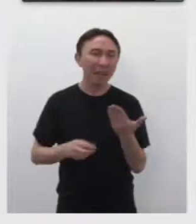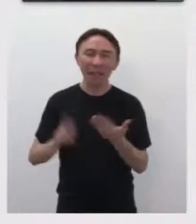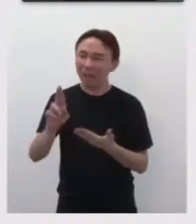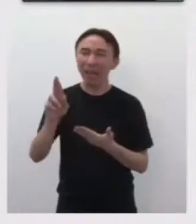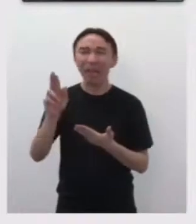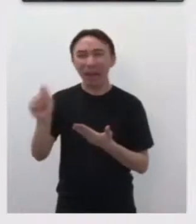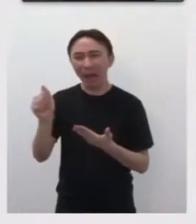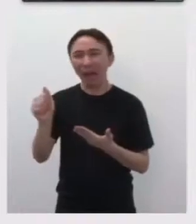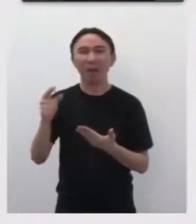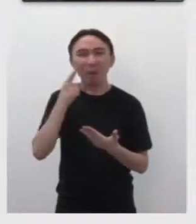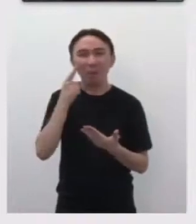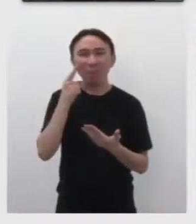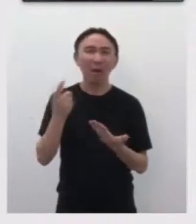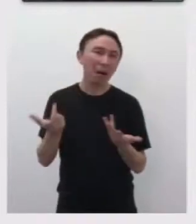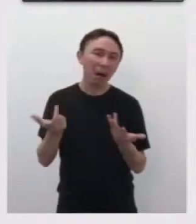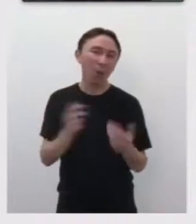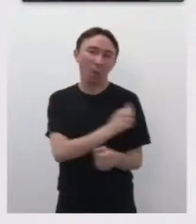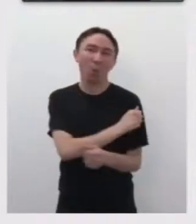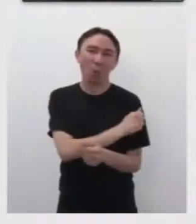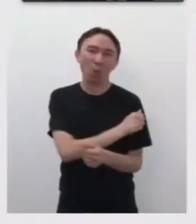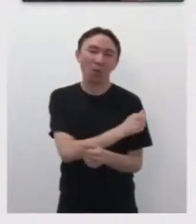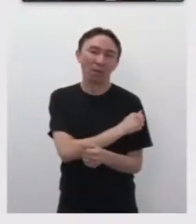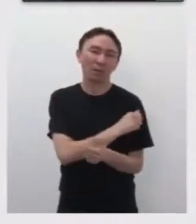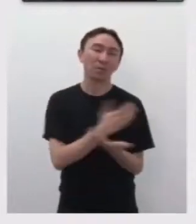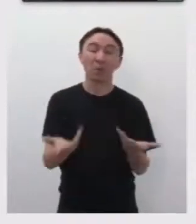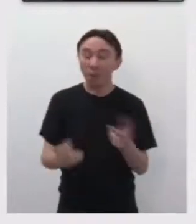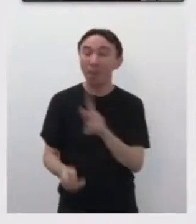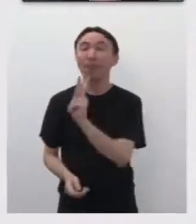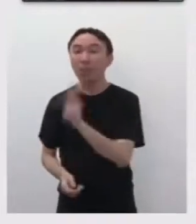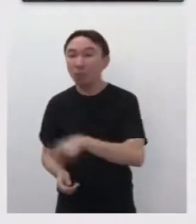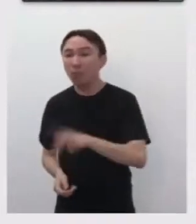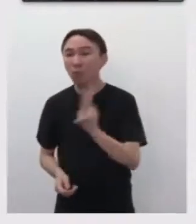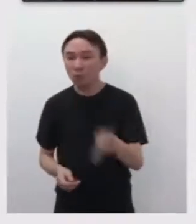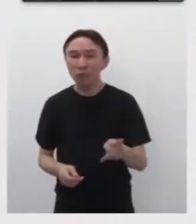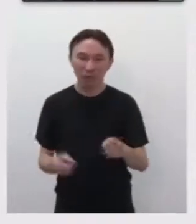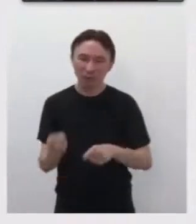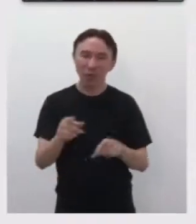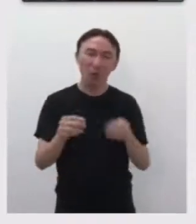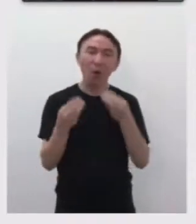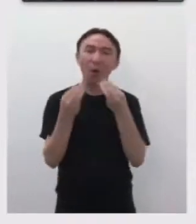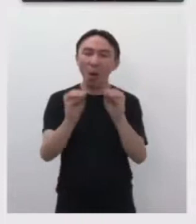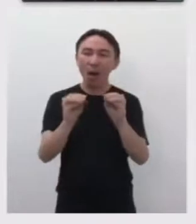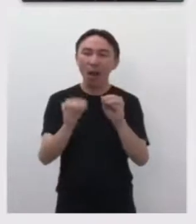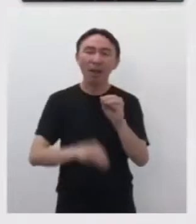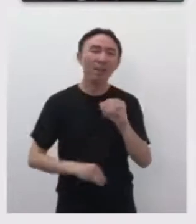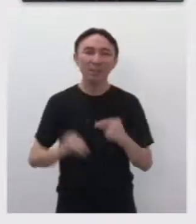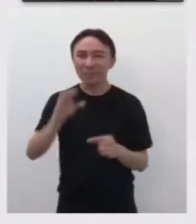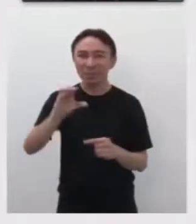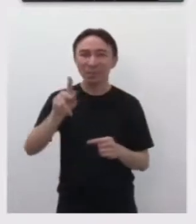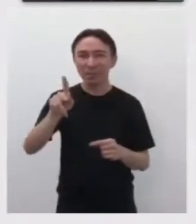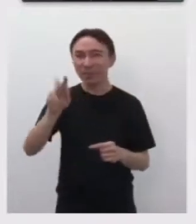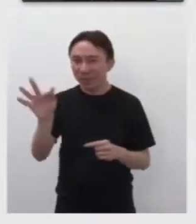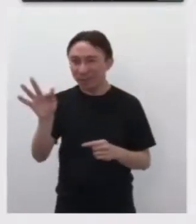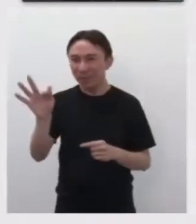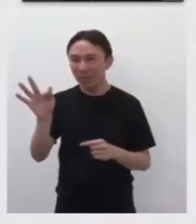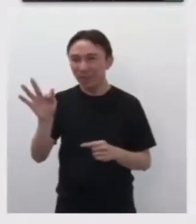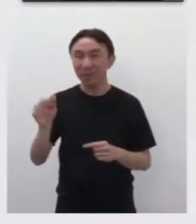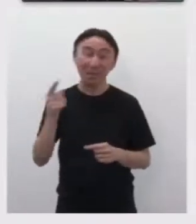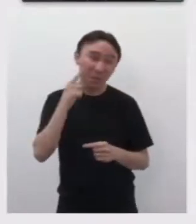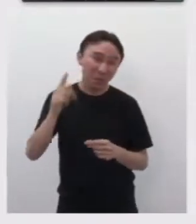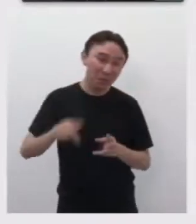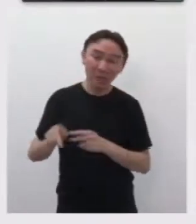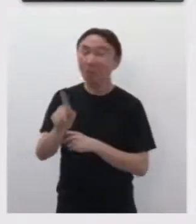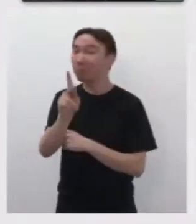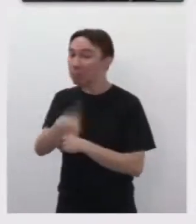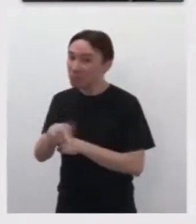né? E para o professor, ele vai pedir o CPF. Eu vou parar minha instrução por aqui, porque como eu não tenho CPF cadastrado enquanto professora,